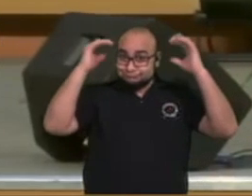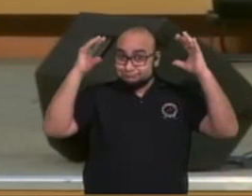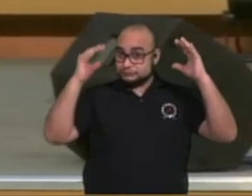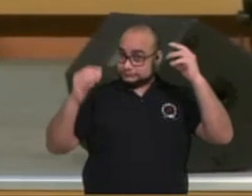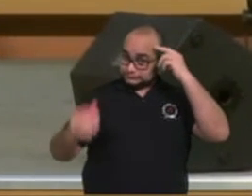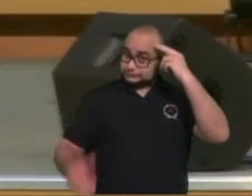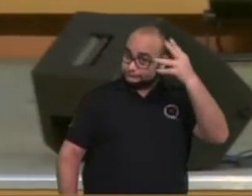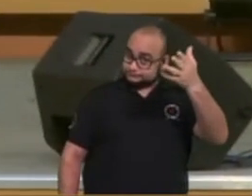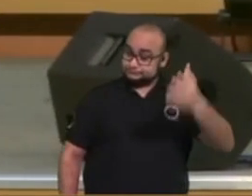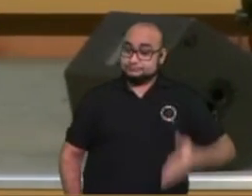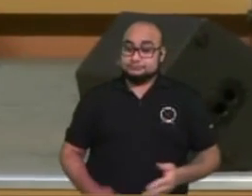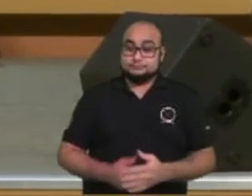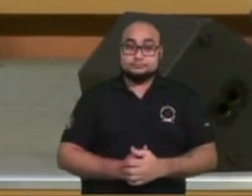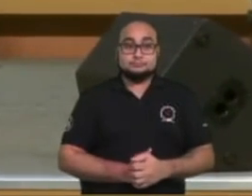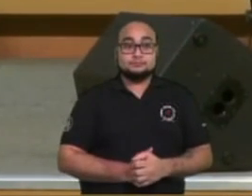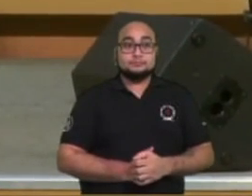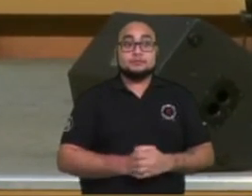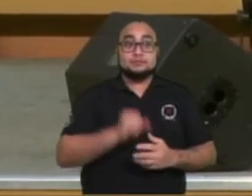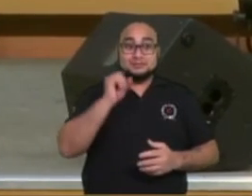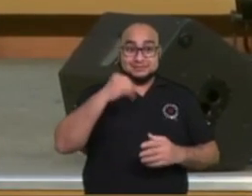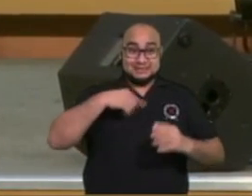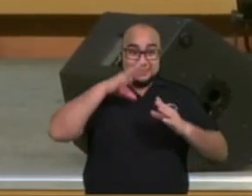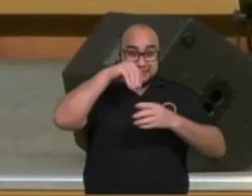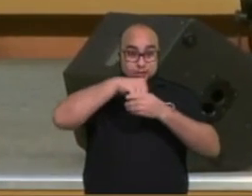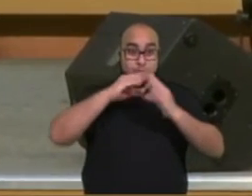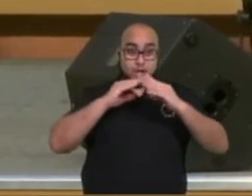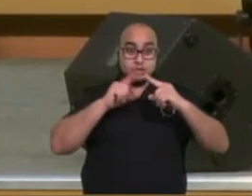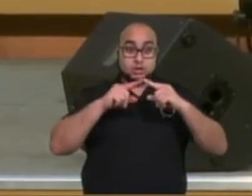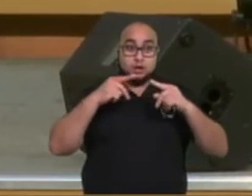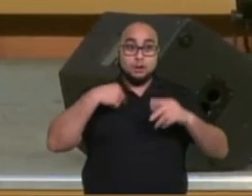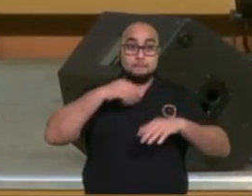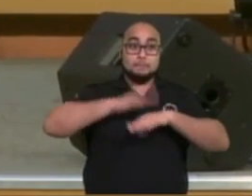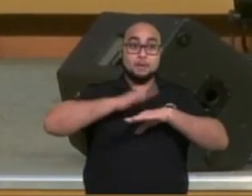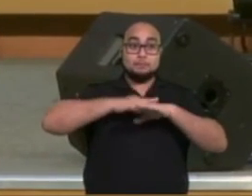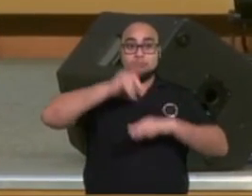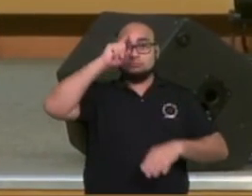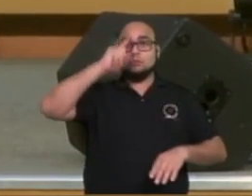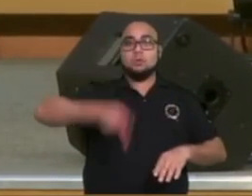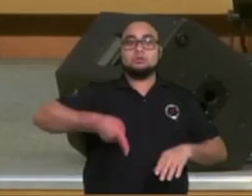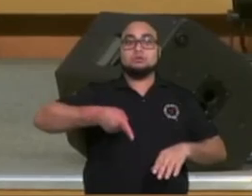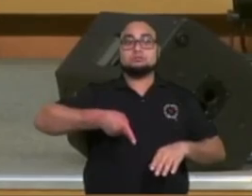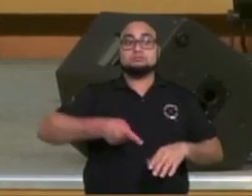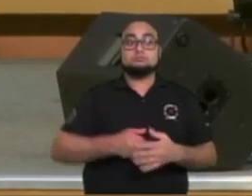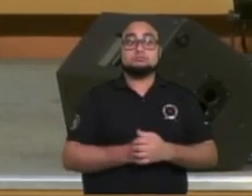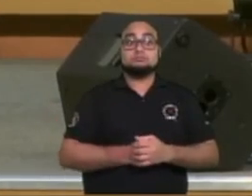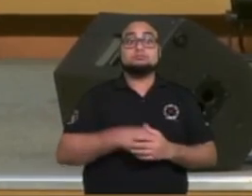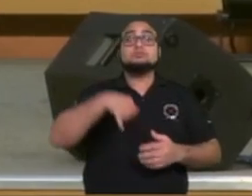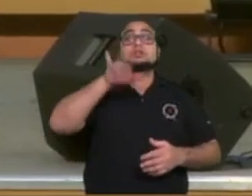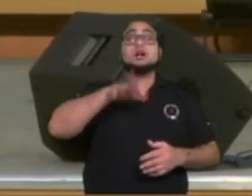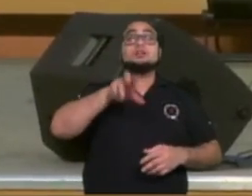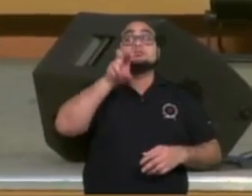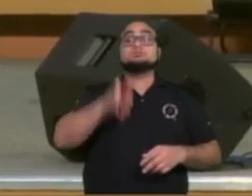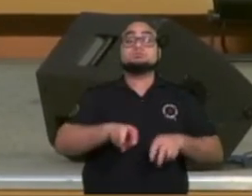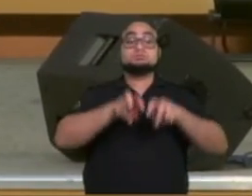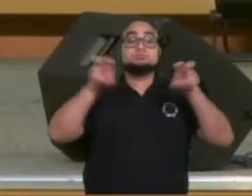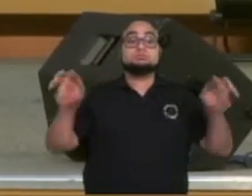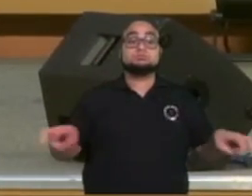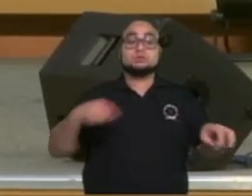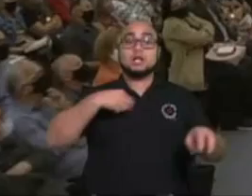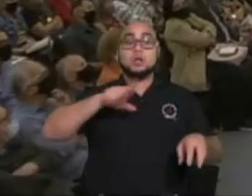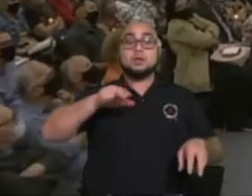aqui na igreja Eu determino quem vai sentar direito o que vai sentar minha esquerda não sou Jeová mas Eu